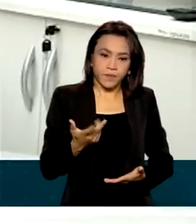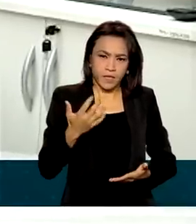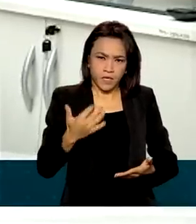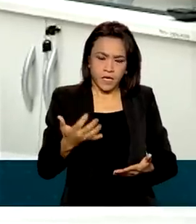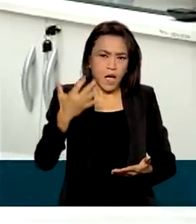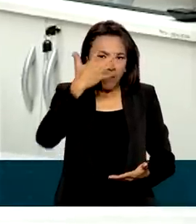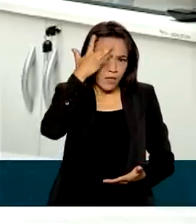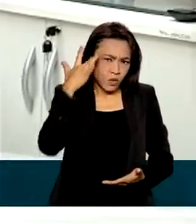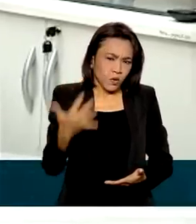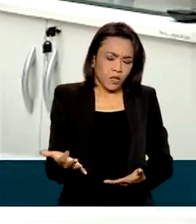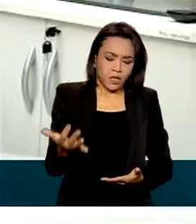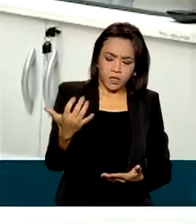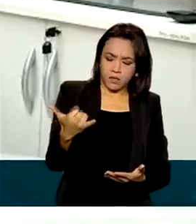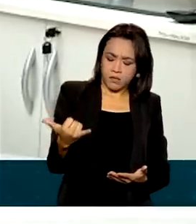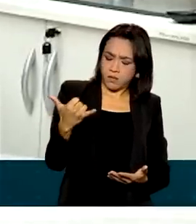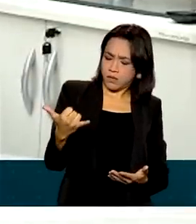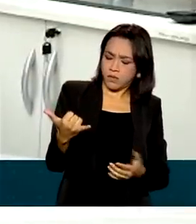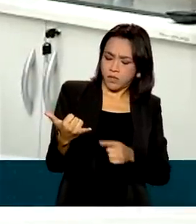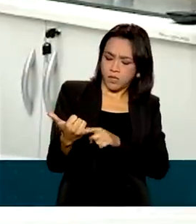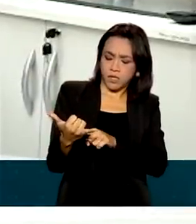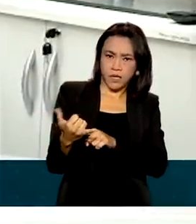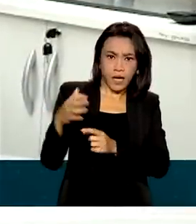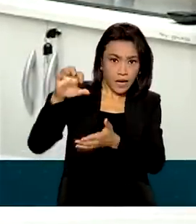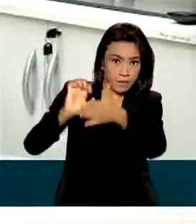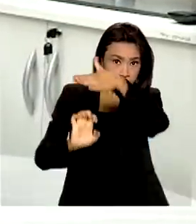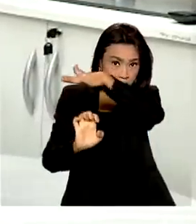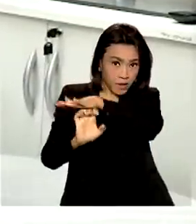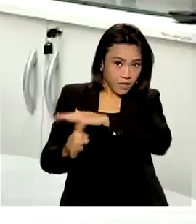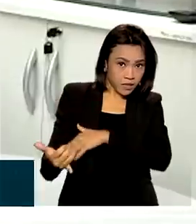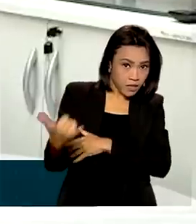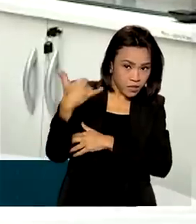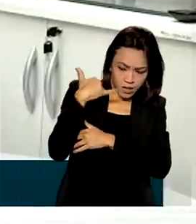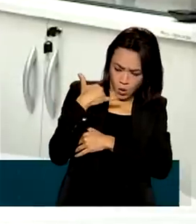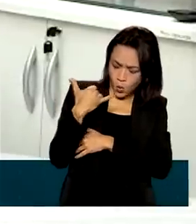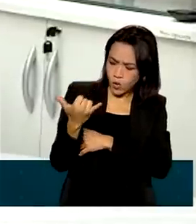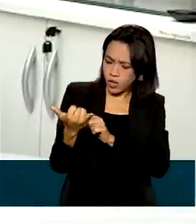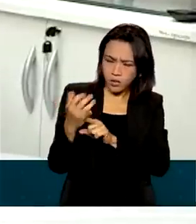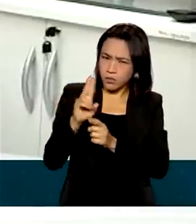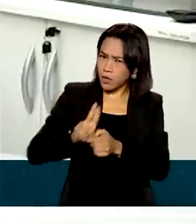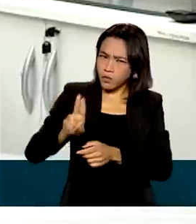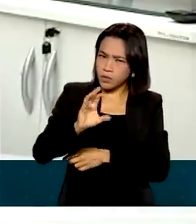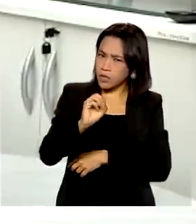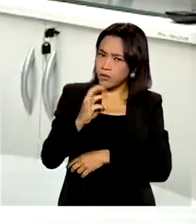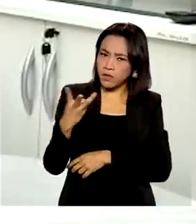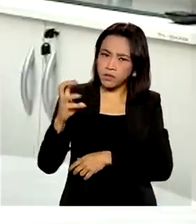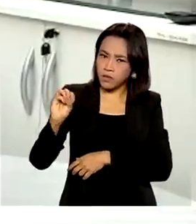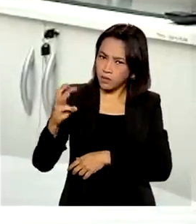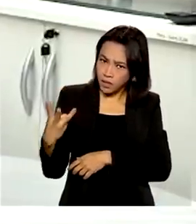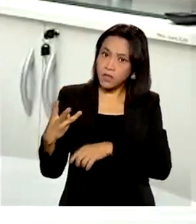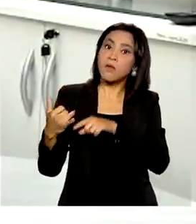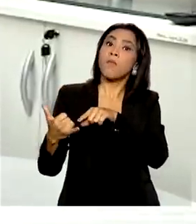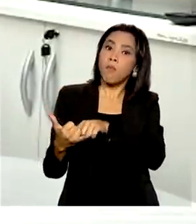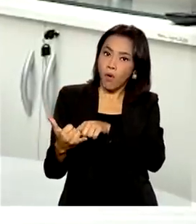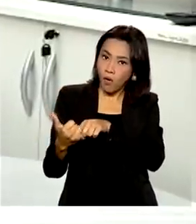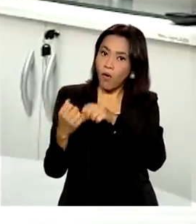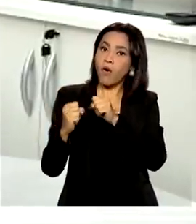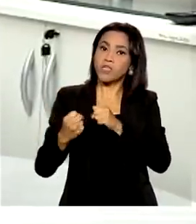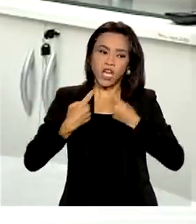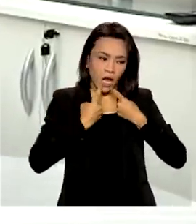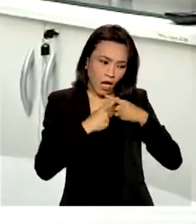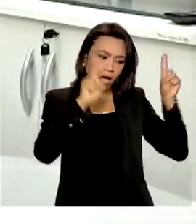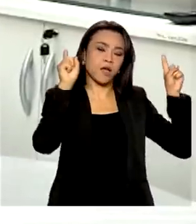verificar que a empresa realizou uma ligação e não está utilizando o 0303, ele pode formalizar uma reclamação